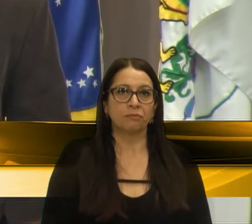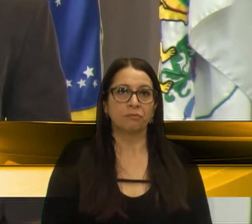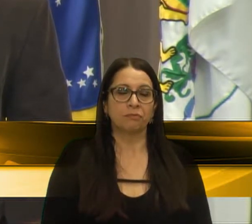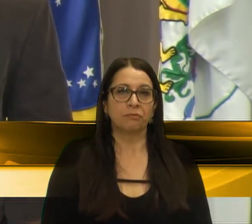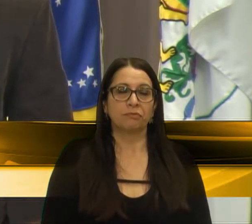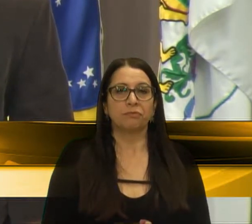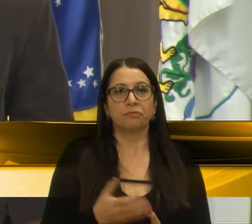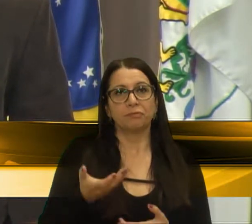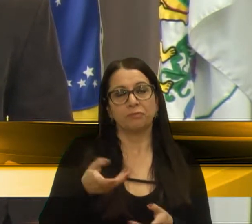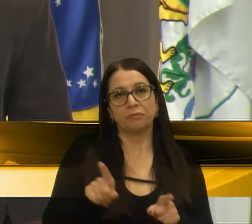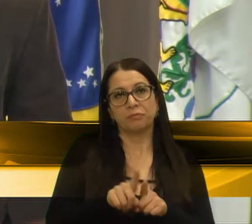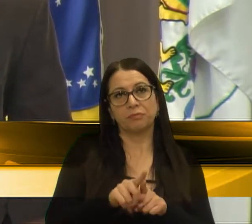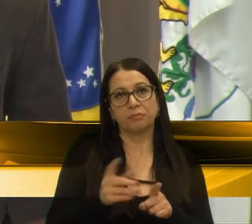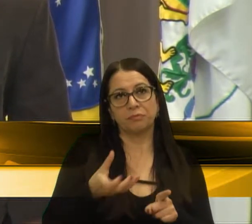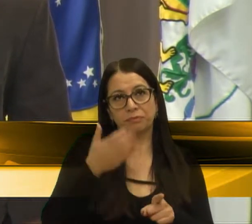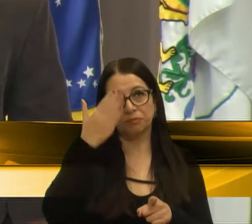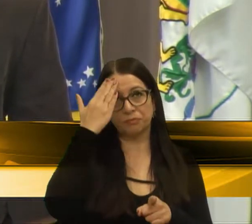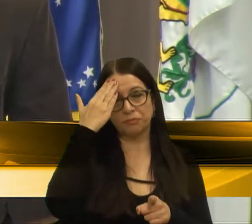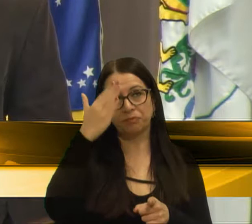Eu queria agradecer,